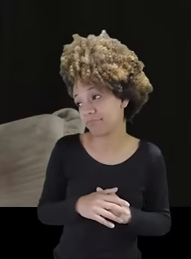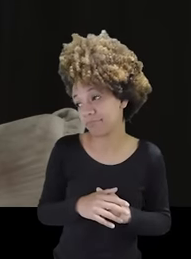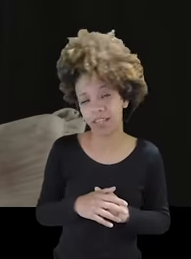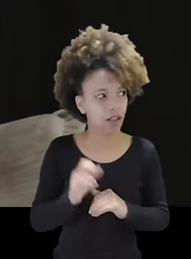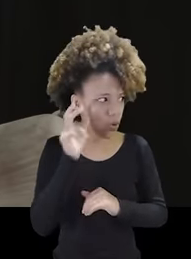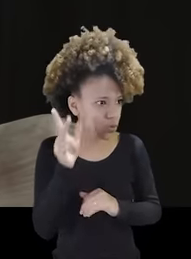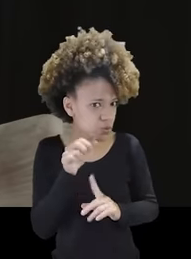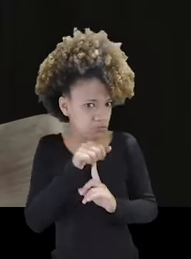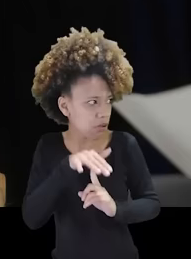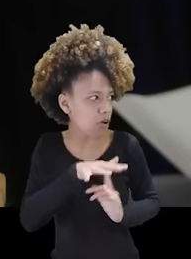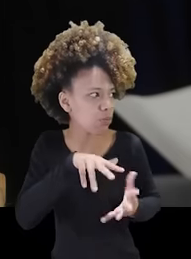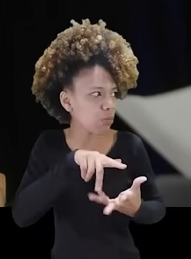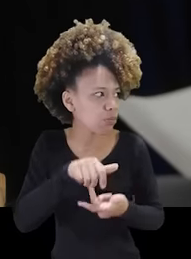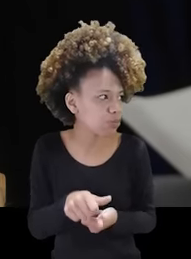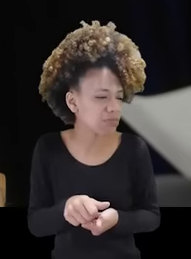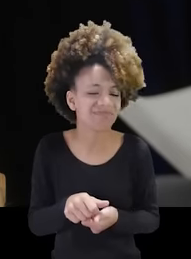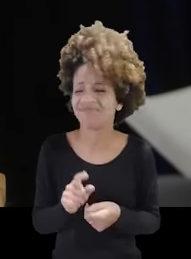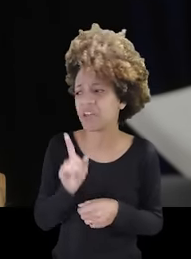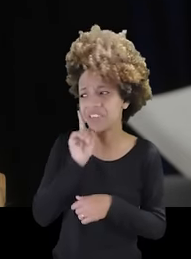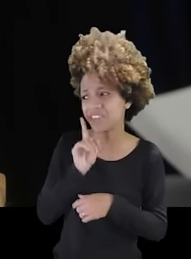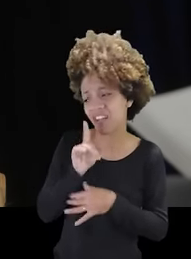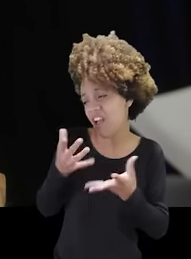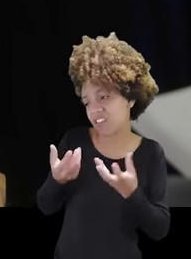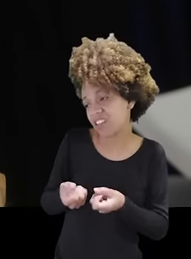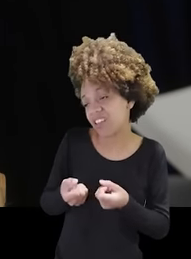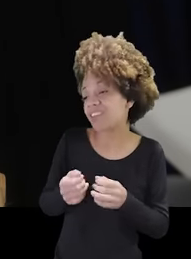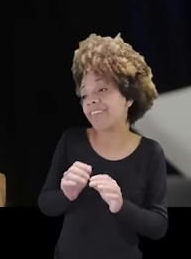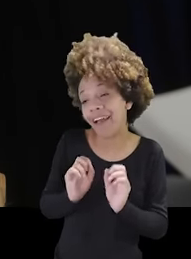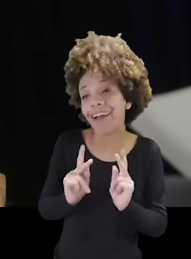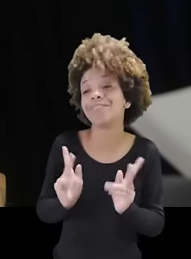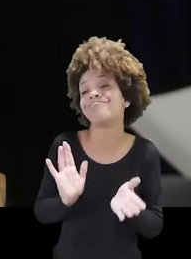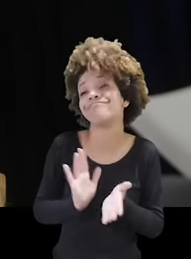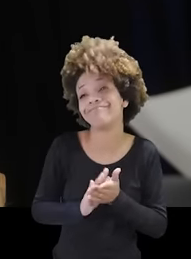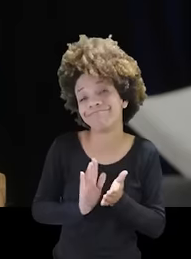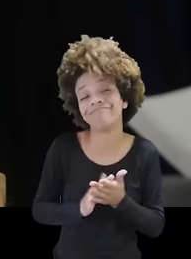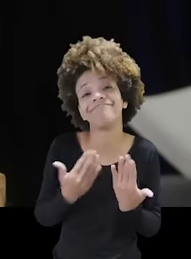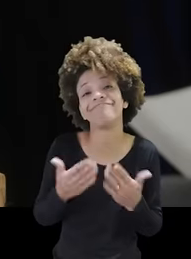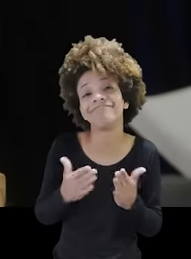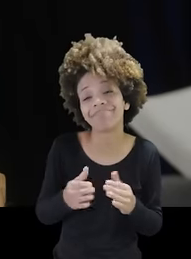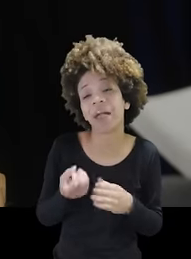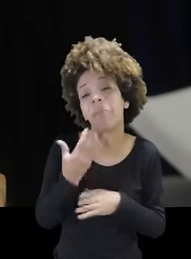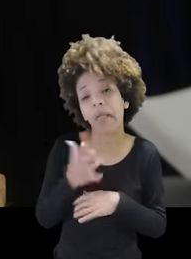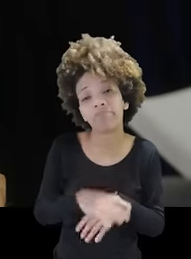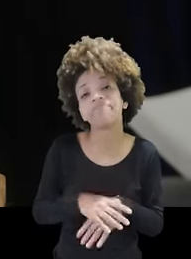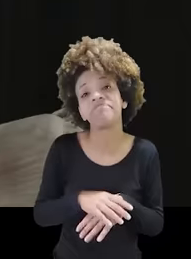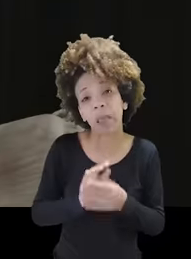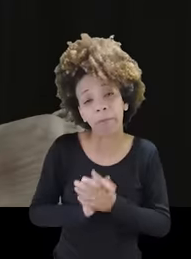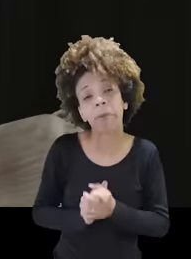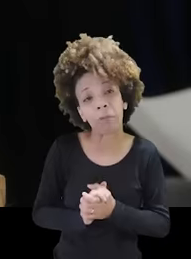coreana como é que tá chegando no mundo não mas acho que os Estados Unidos aceita tipo ai que bacana fizeram muito bem parabéns